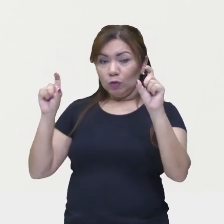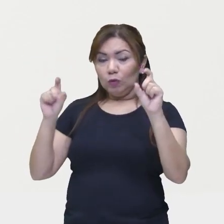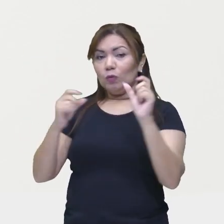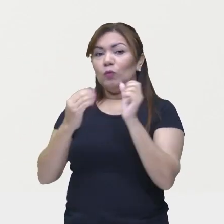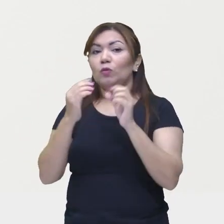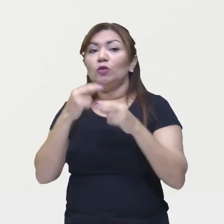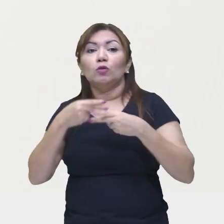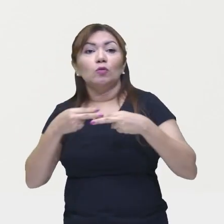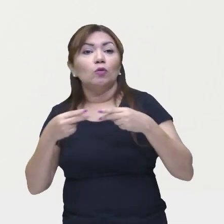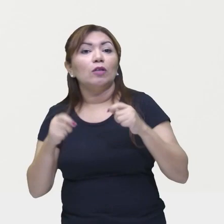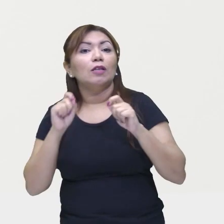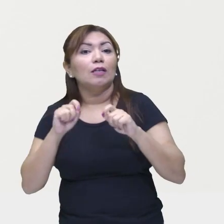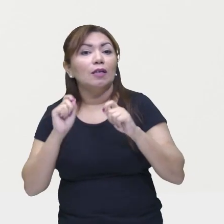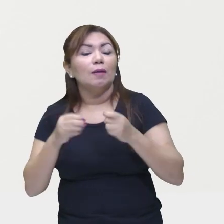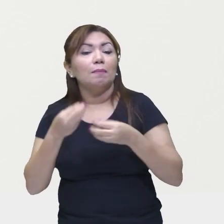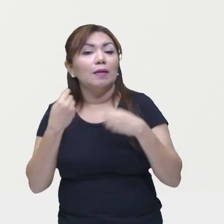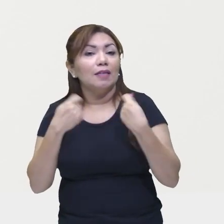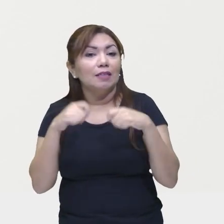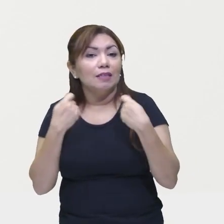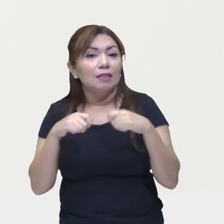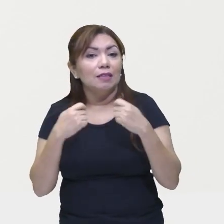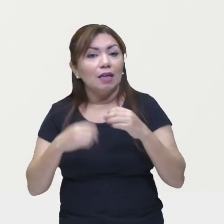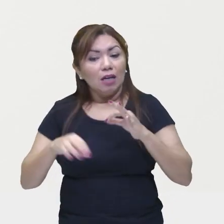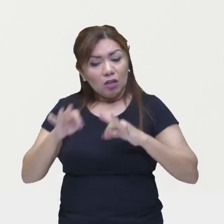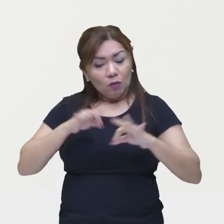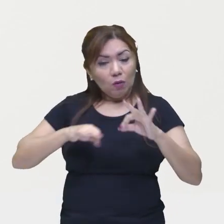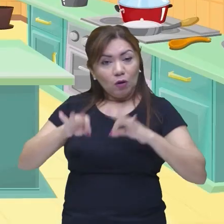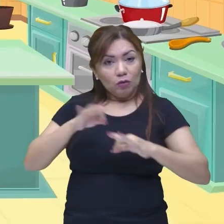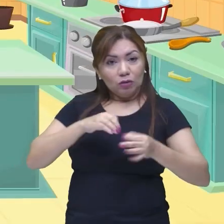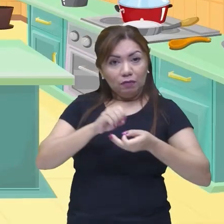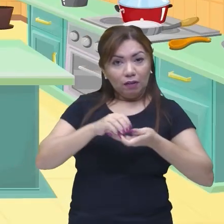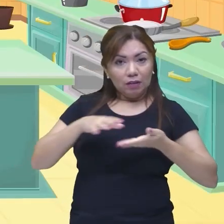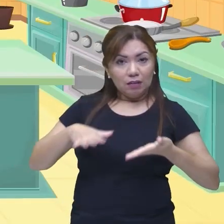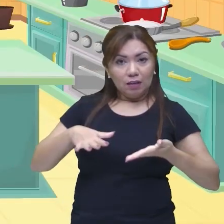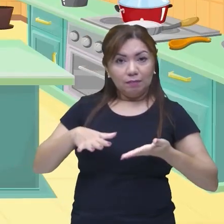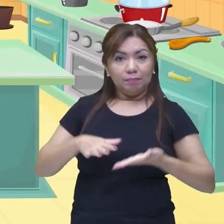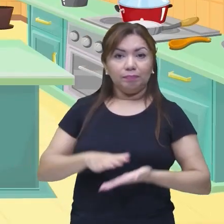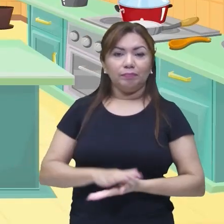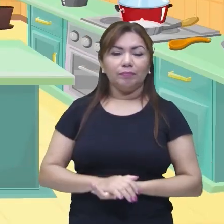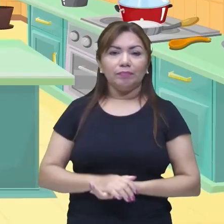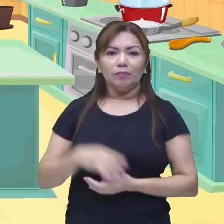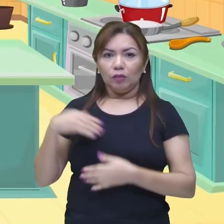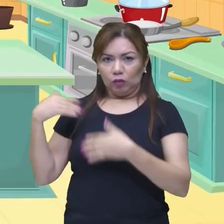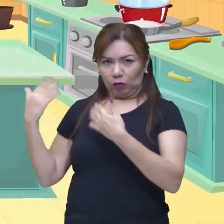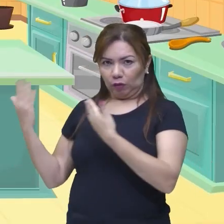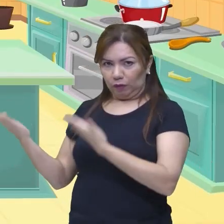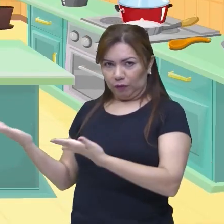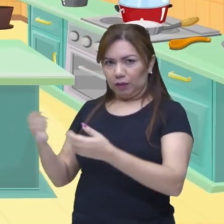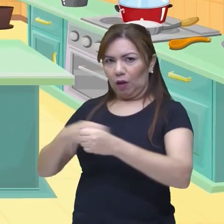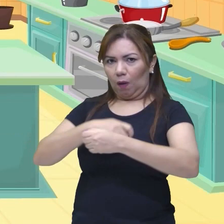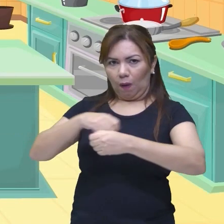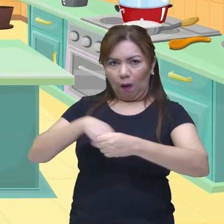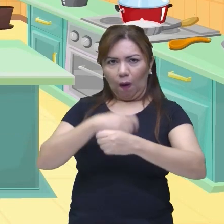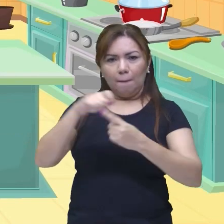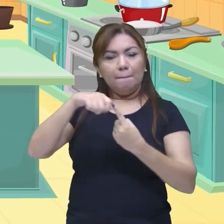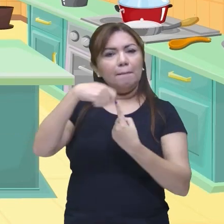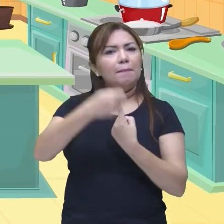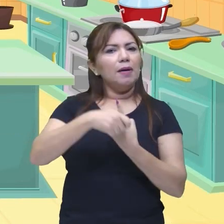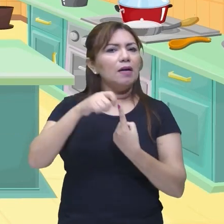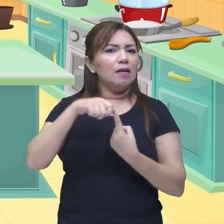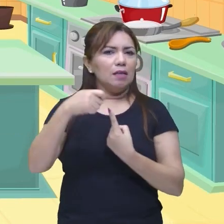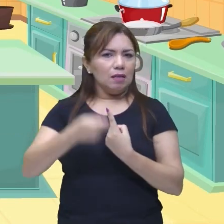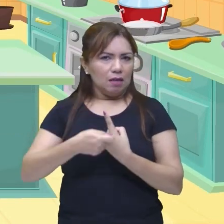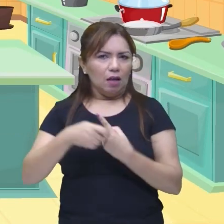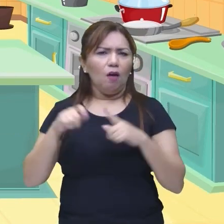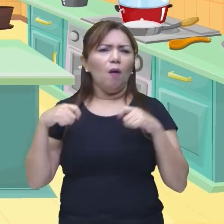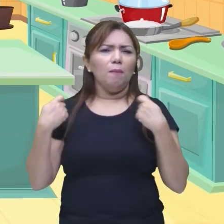ingredientes e o modo de fazer. Nós vamos fazer a vitaminada de banana. Nós vamos